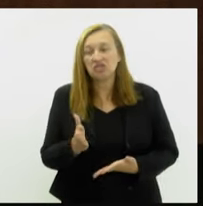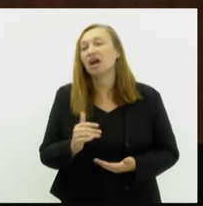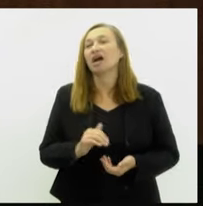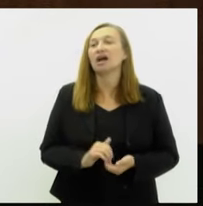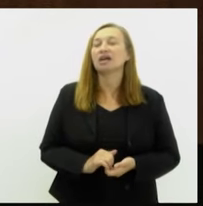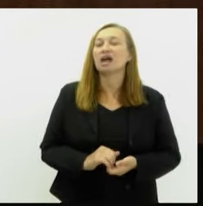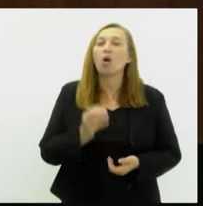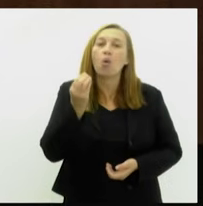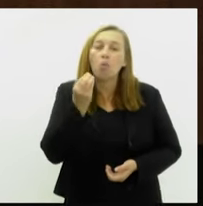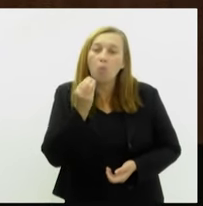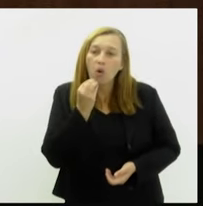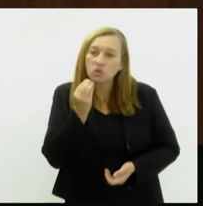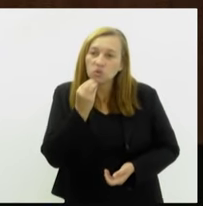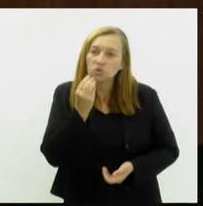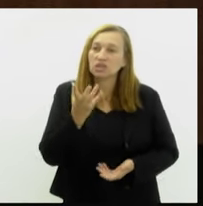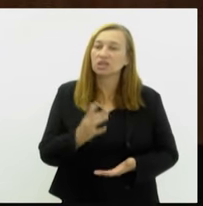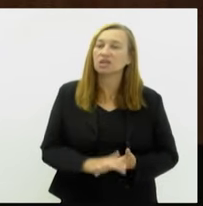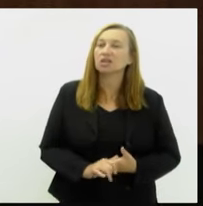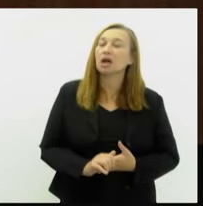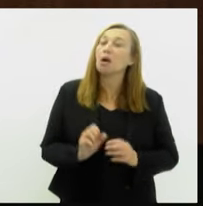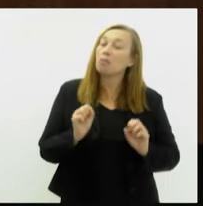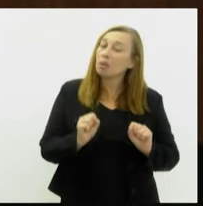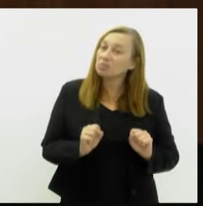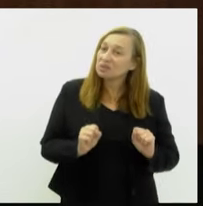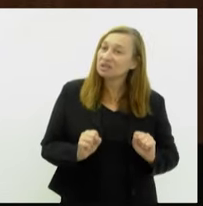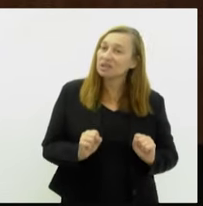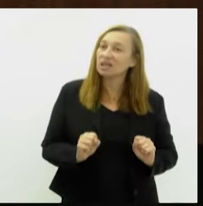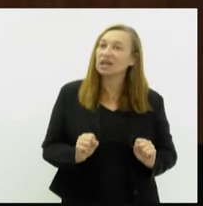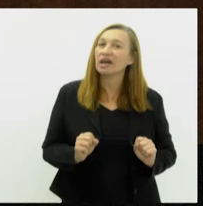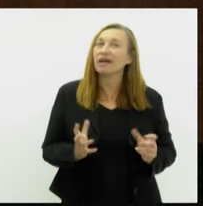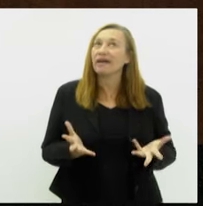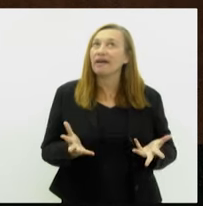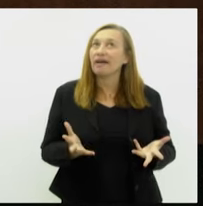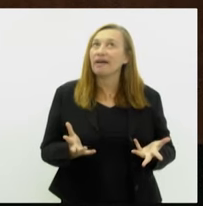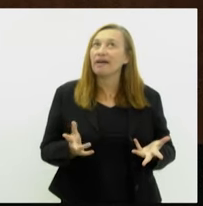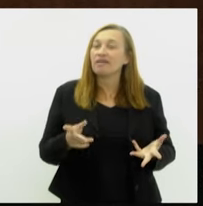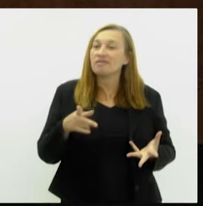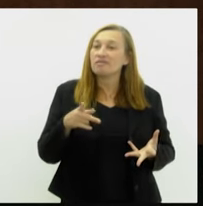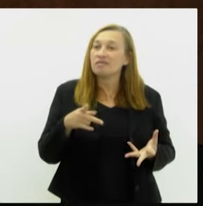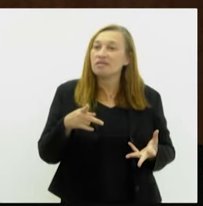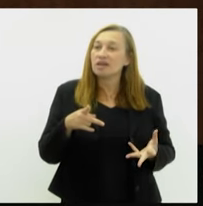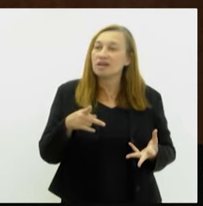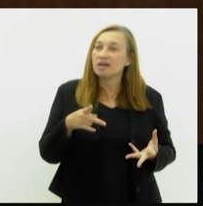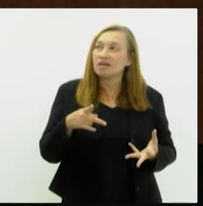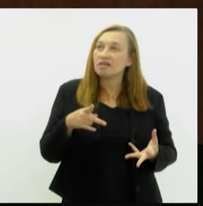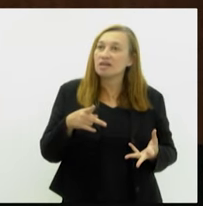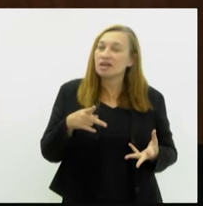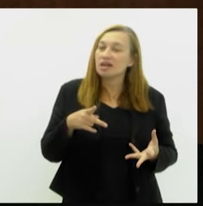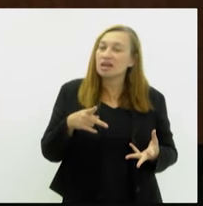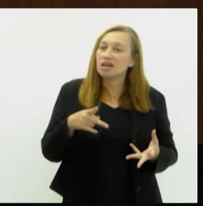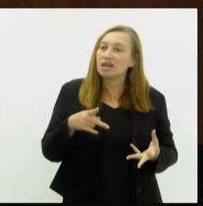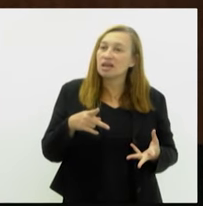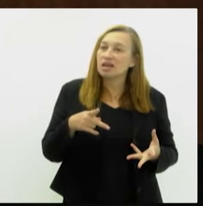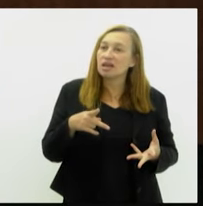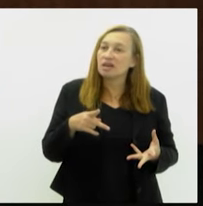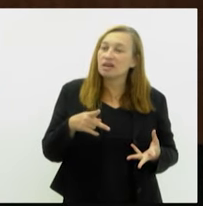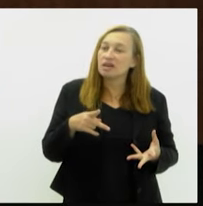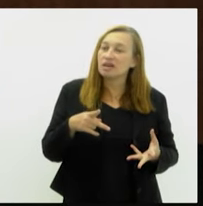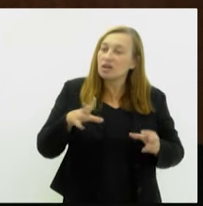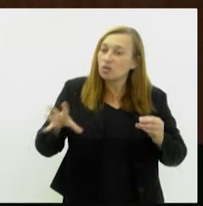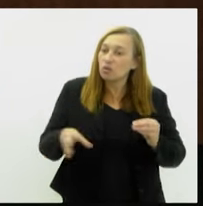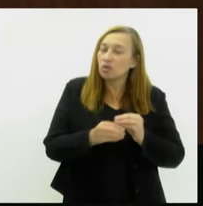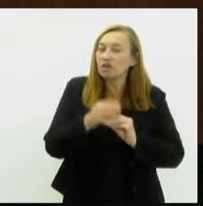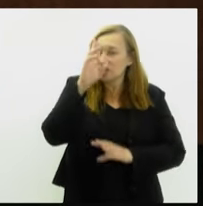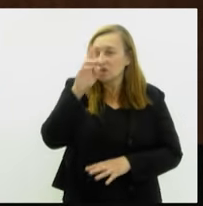essa oportunidade, para poder endossar o que a senhora colocou da preocupação